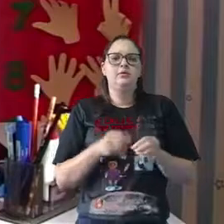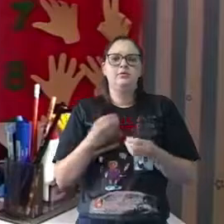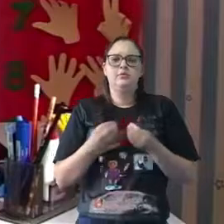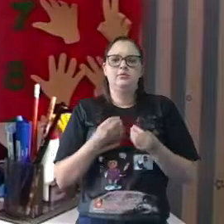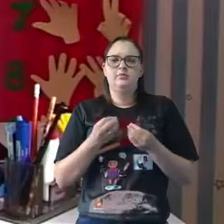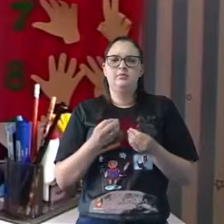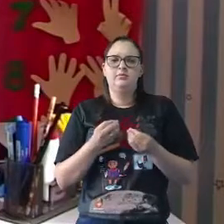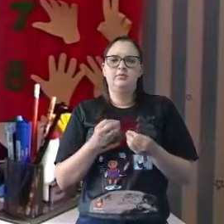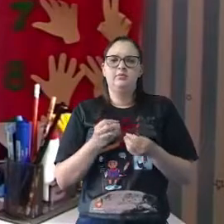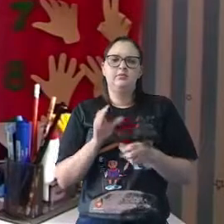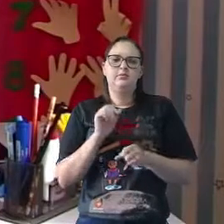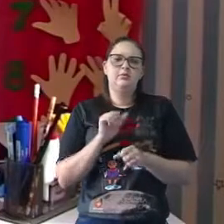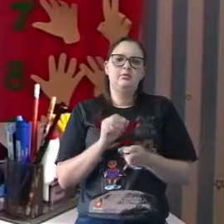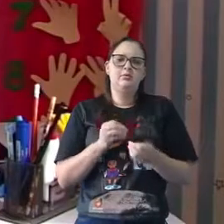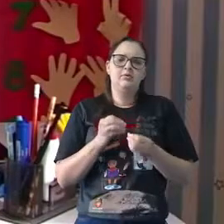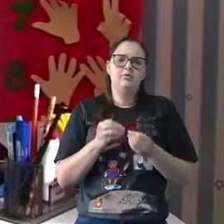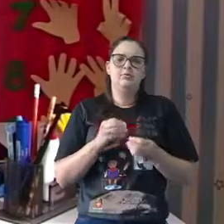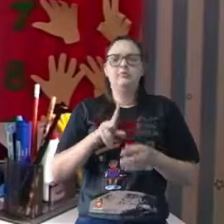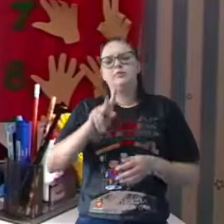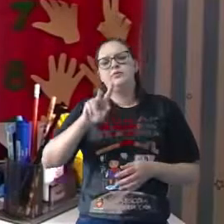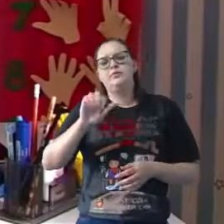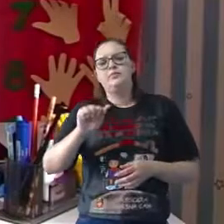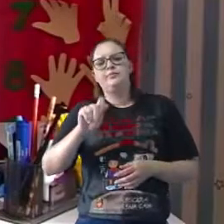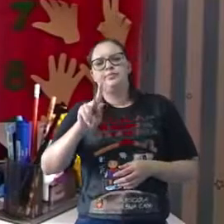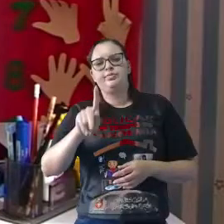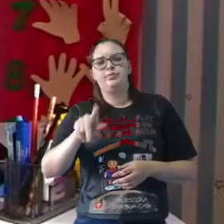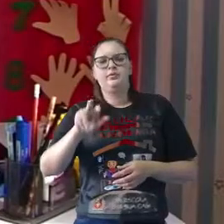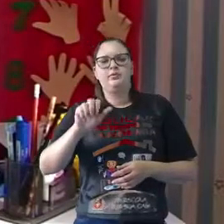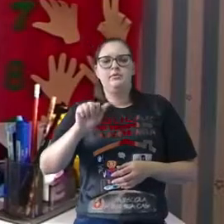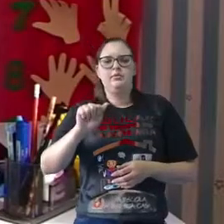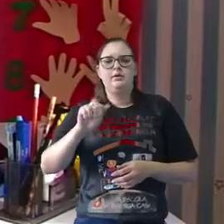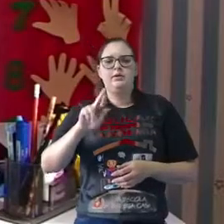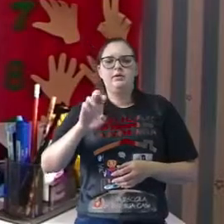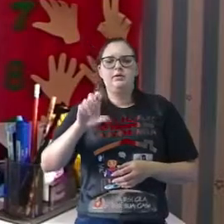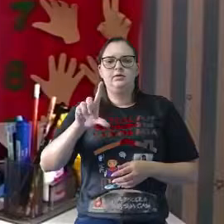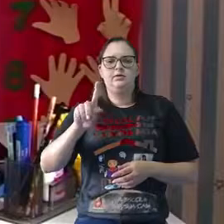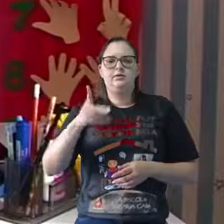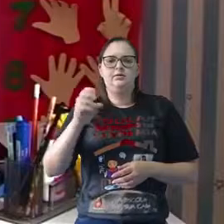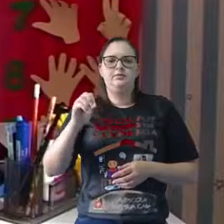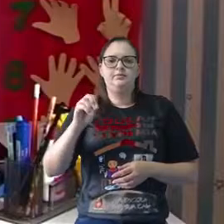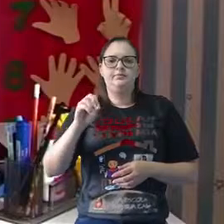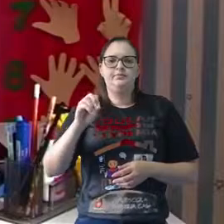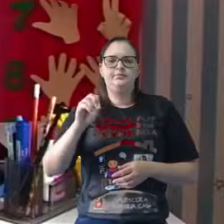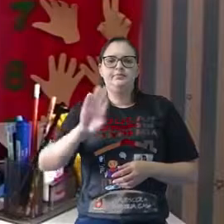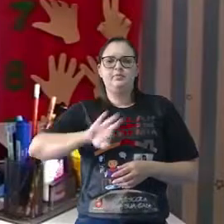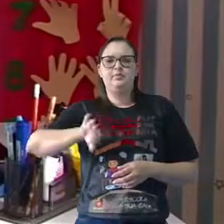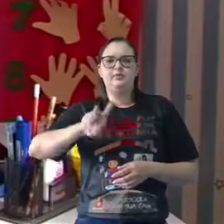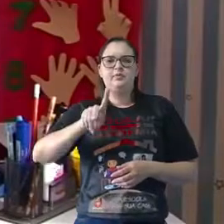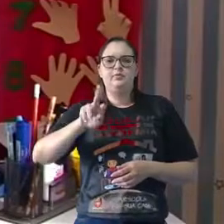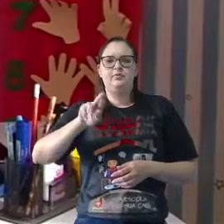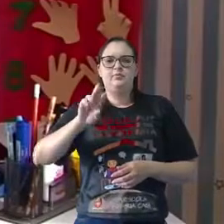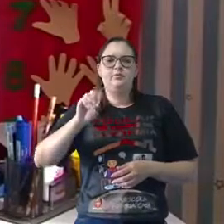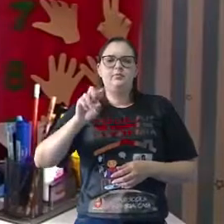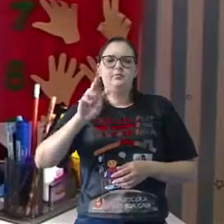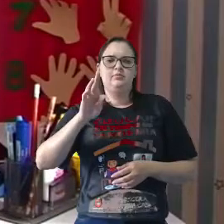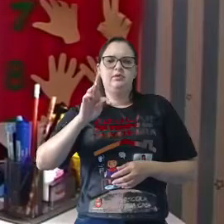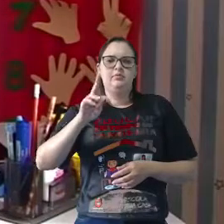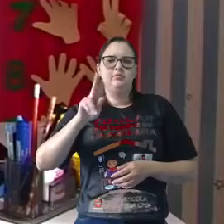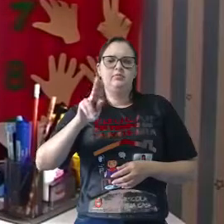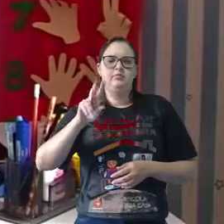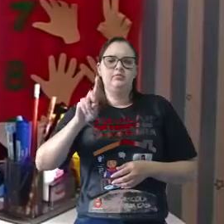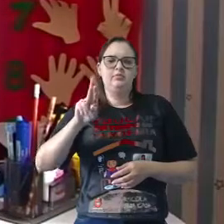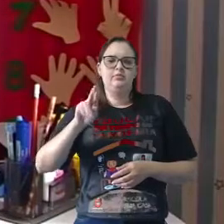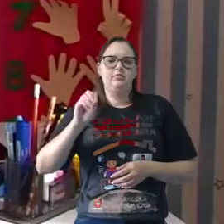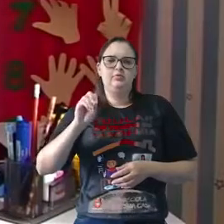o aparelho reprodutor, tanto feminino como masculino, até a concepção realmente de um outro ser, tá?